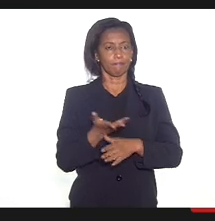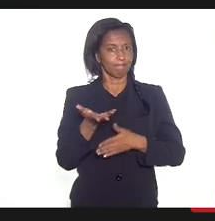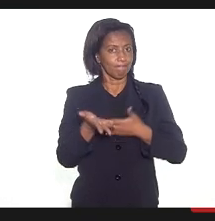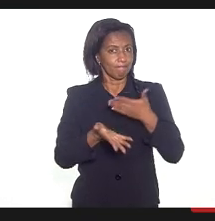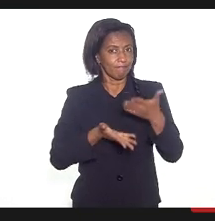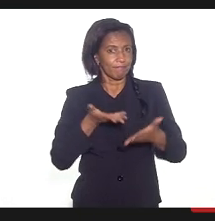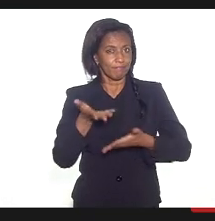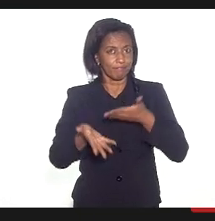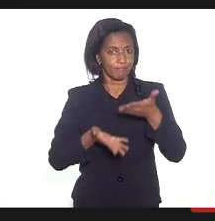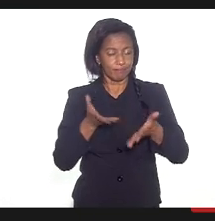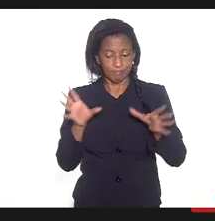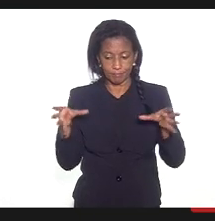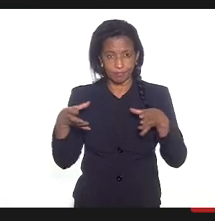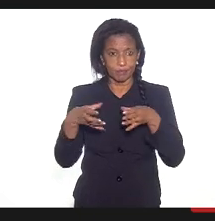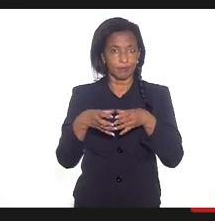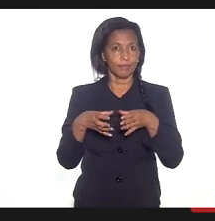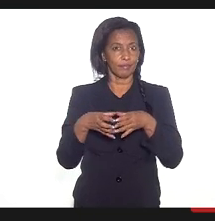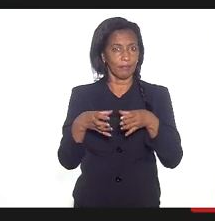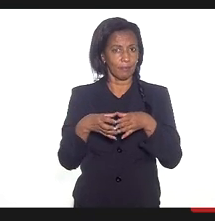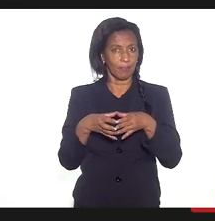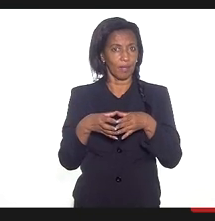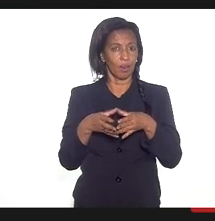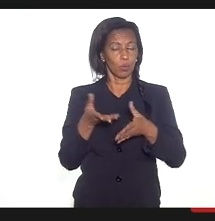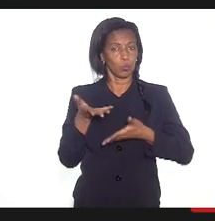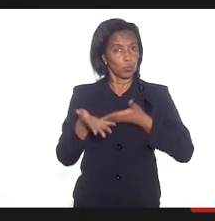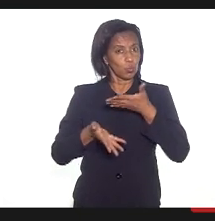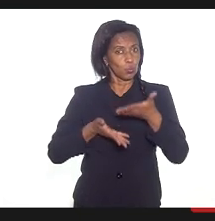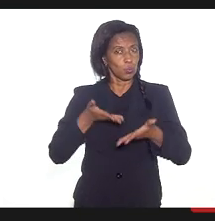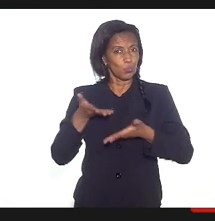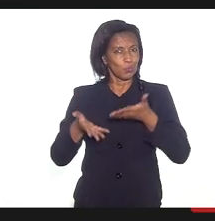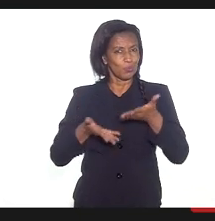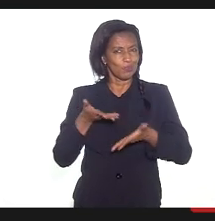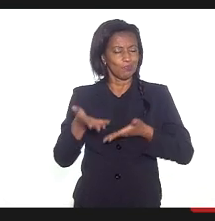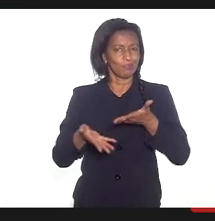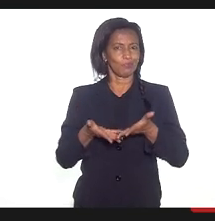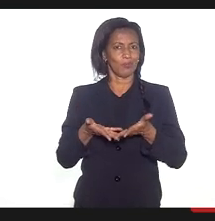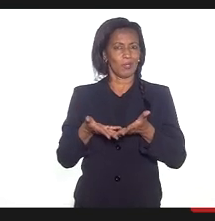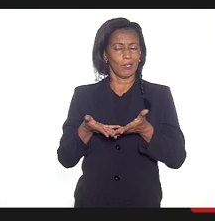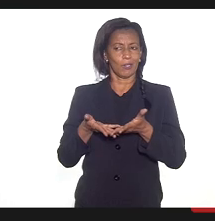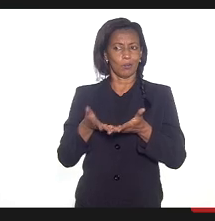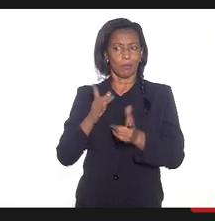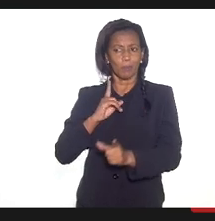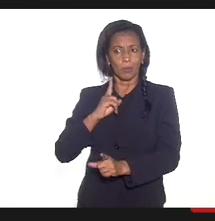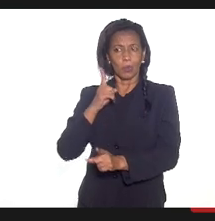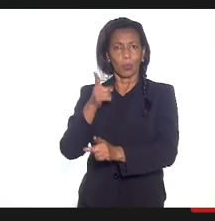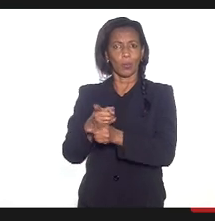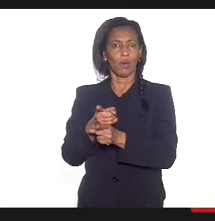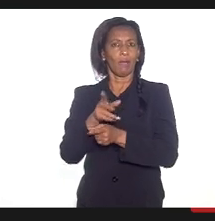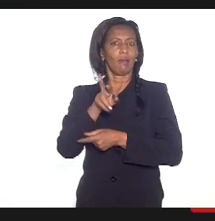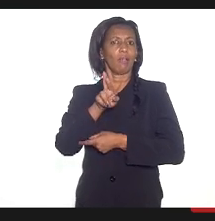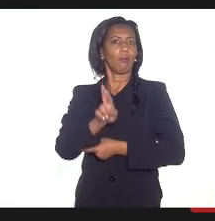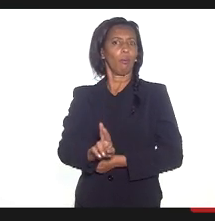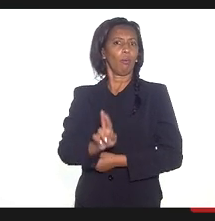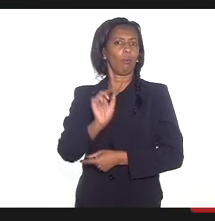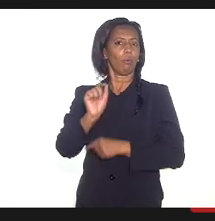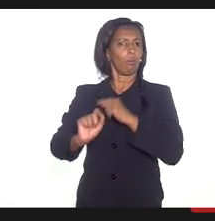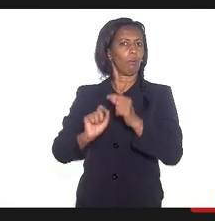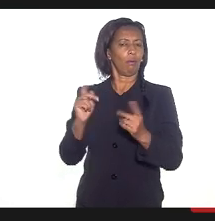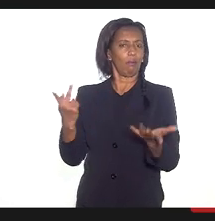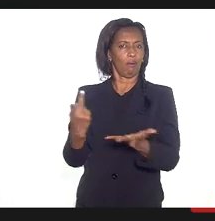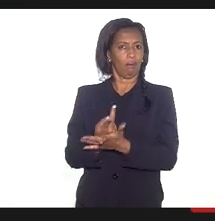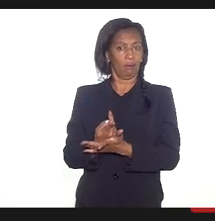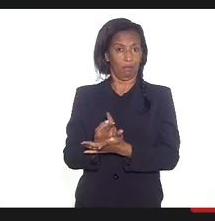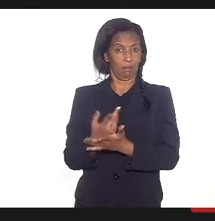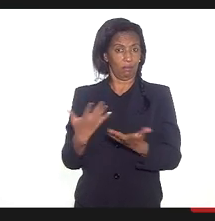tratamento coletivo, né? Tratamento coletivo, busca de soluções para o que está acontecendo. Então,